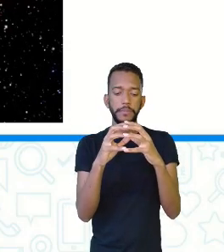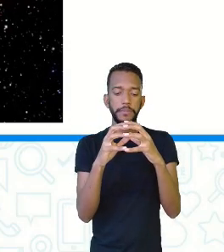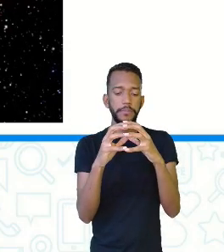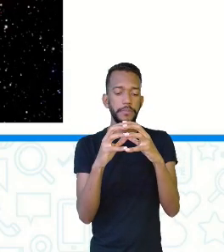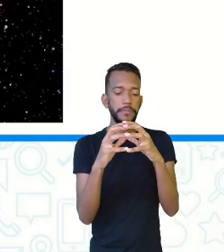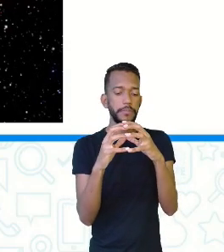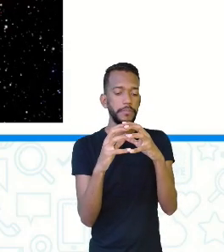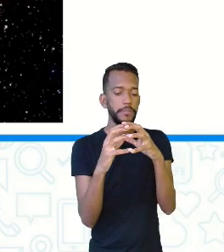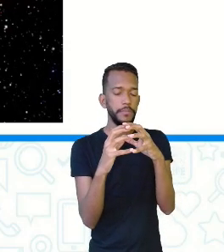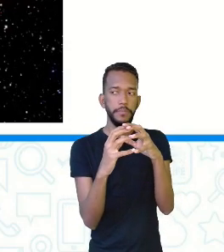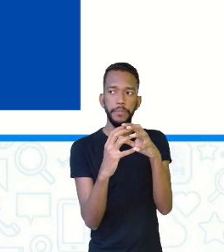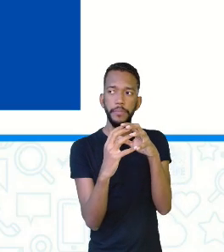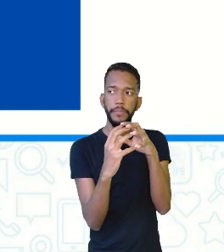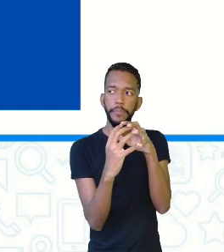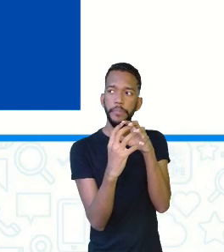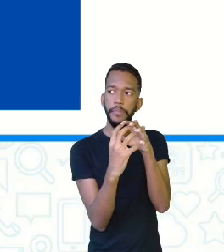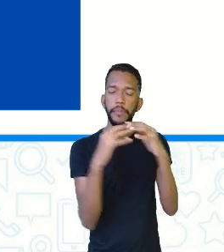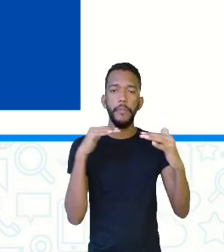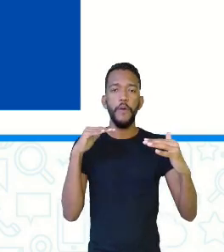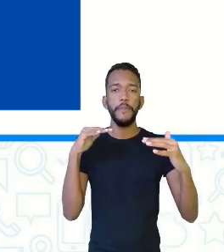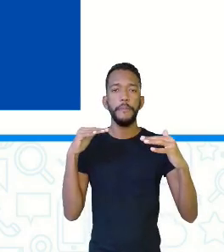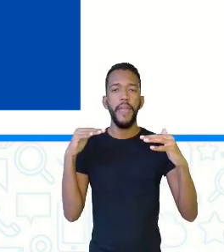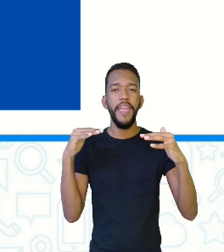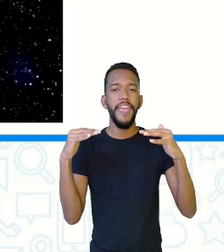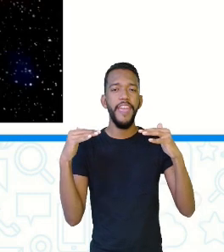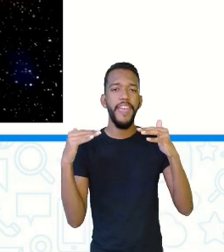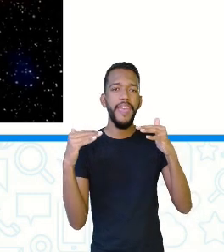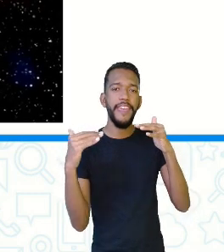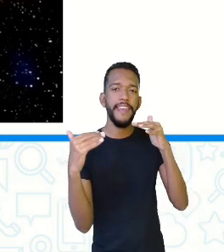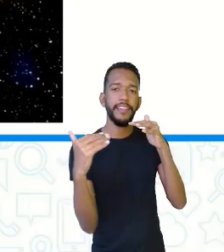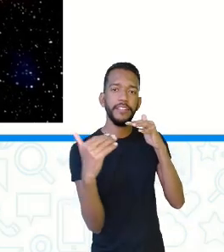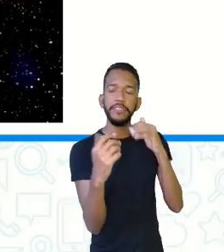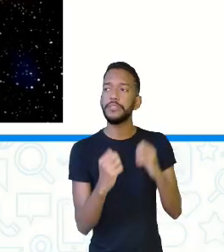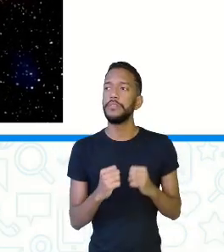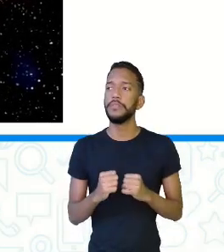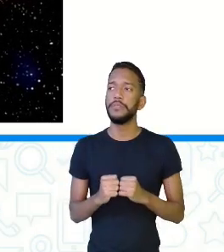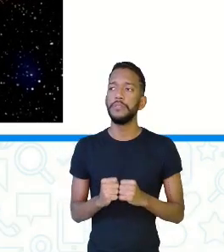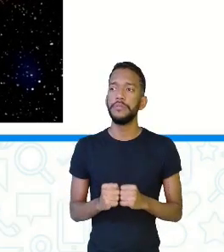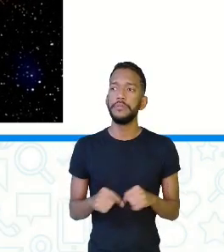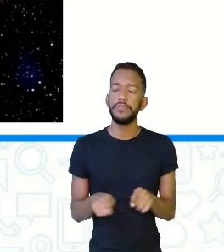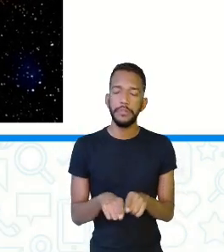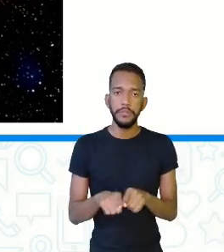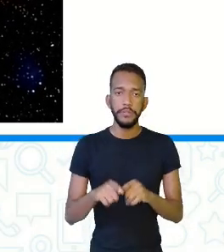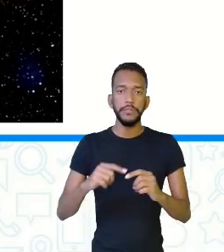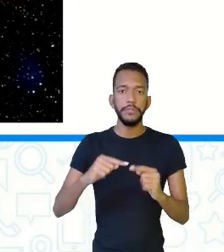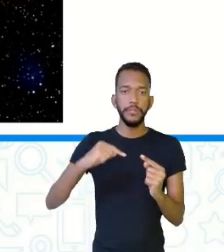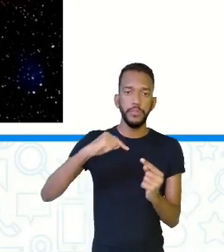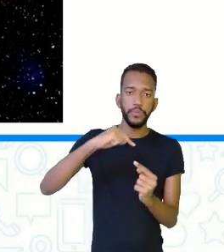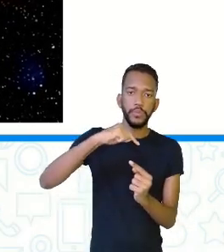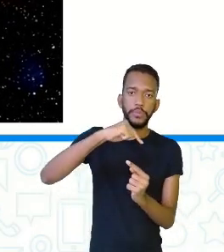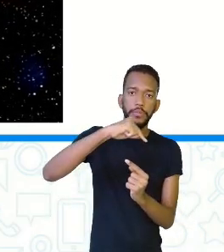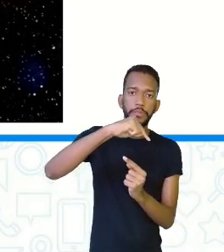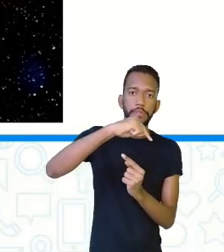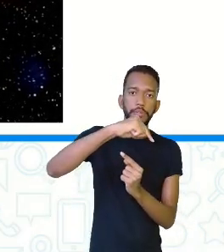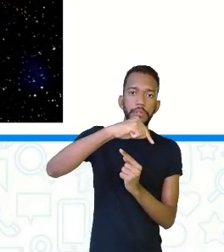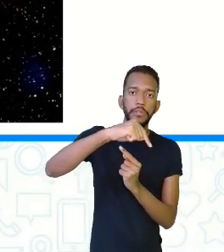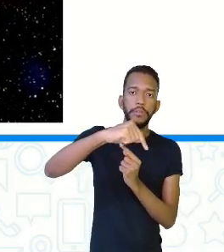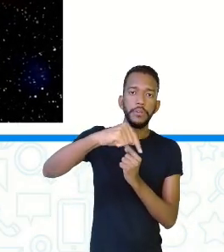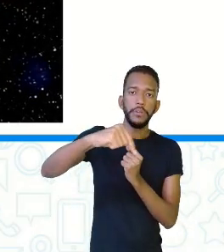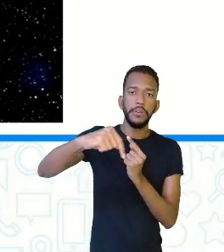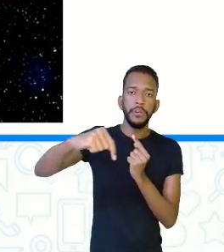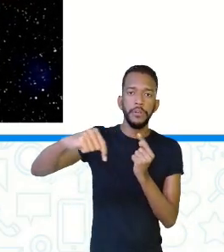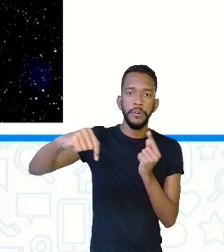ao redor dela mesmo e um movimento também girando devagar, e esse movimento